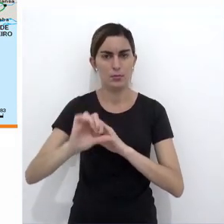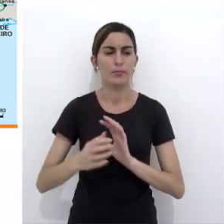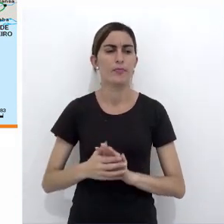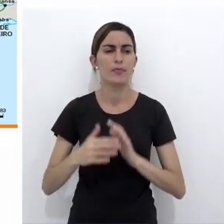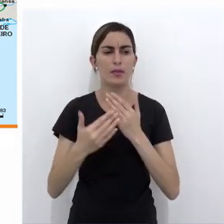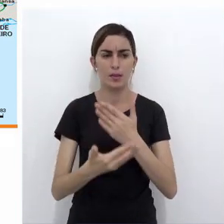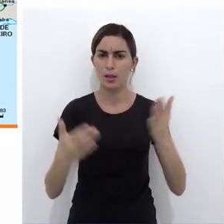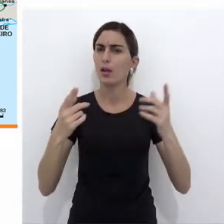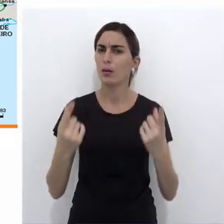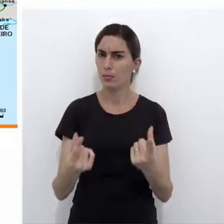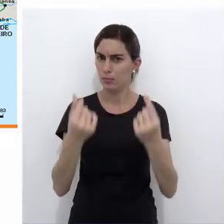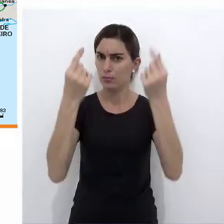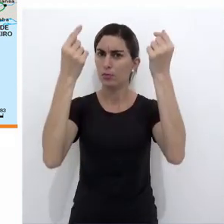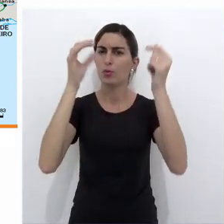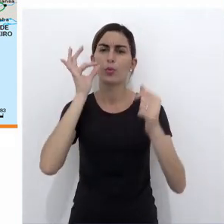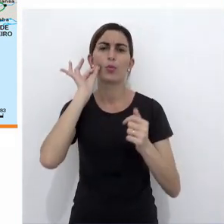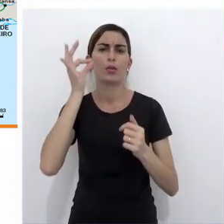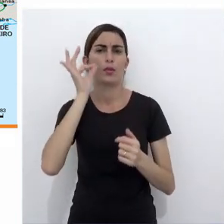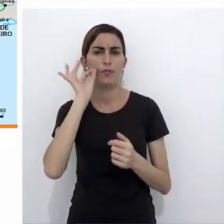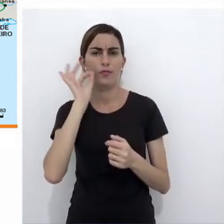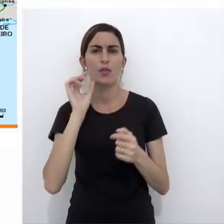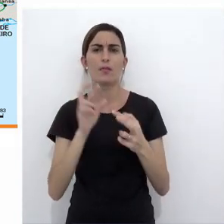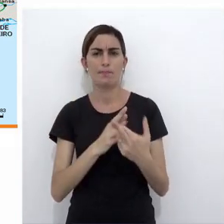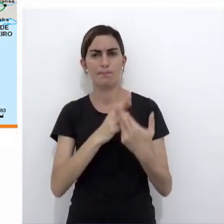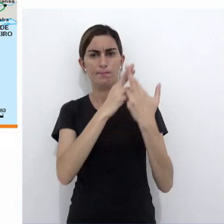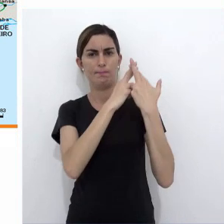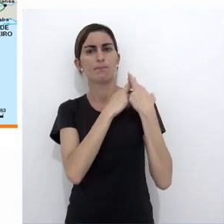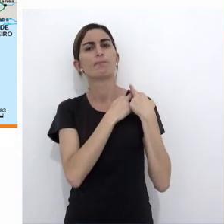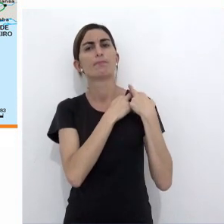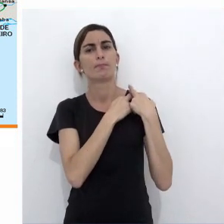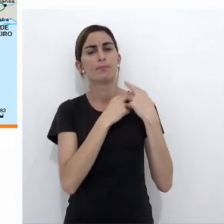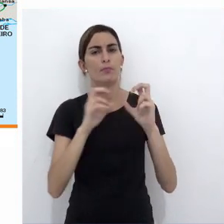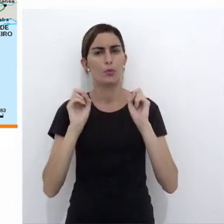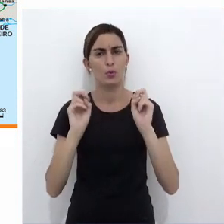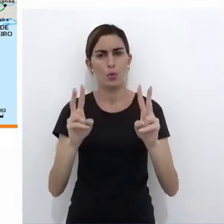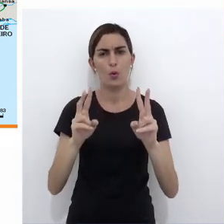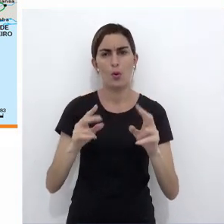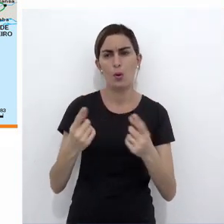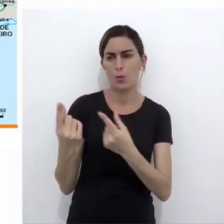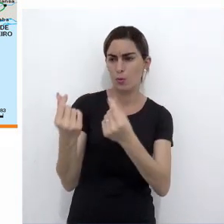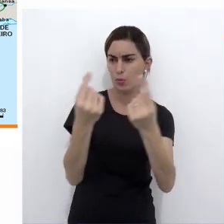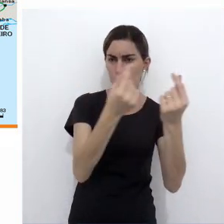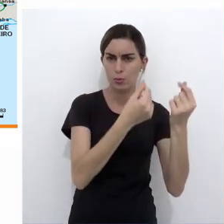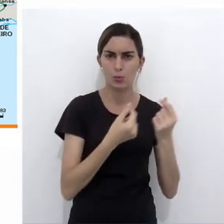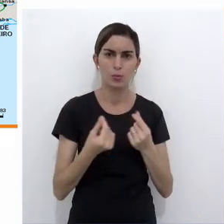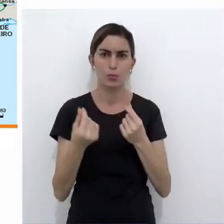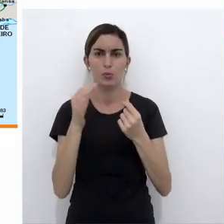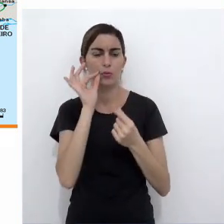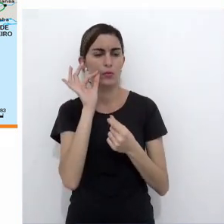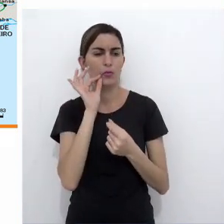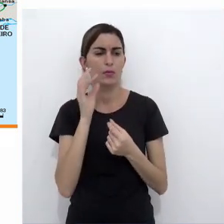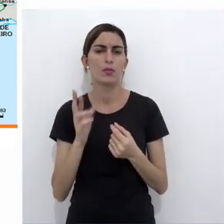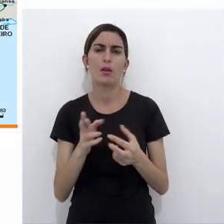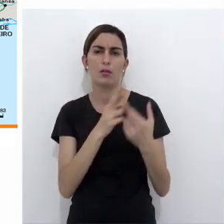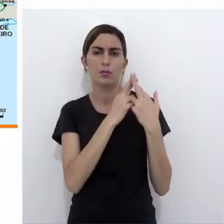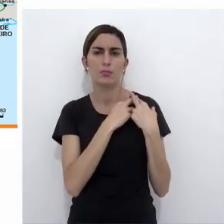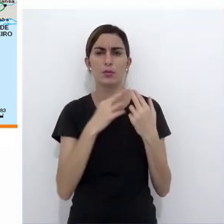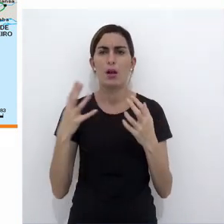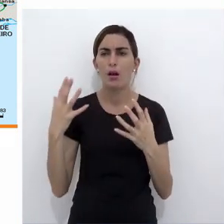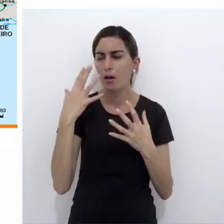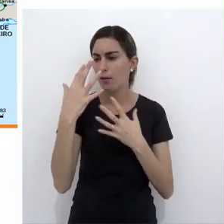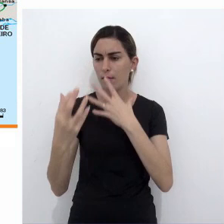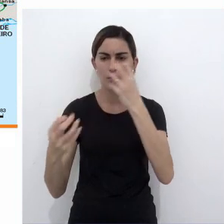Ainda na economia, o café ele foi responsável, ok? Os capitais do café ele foi responsável de atrair